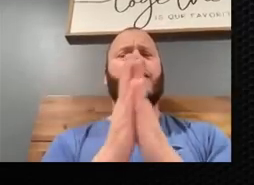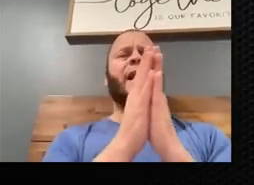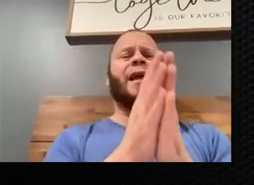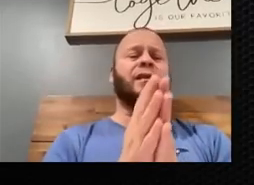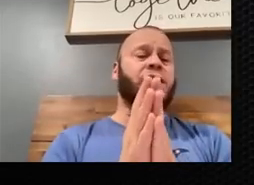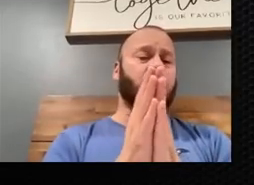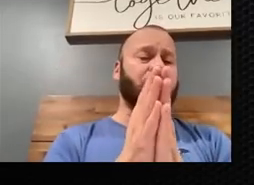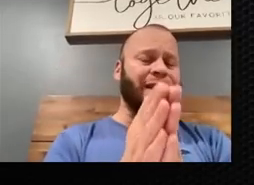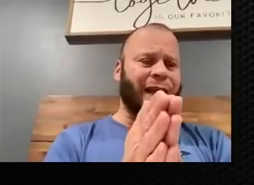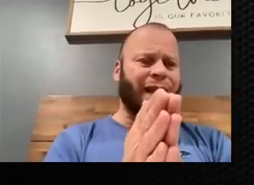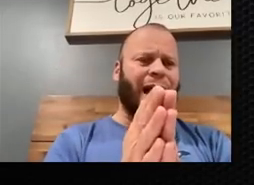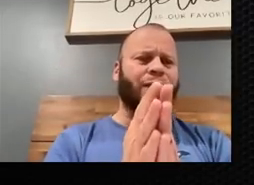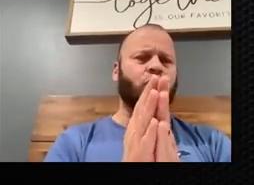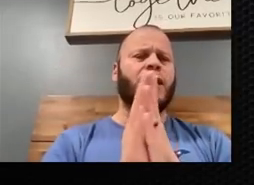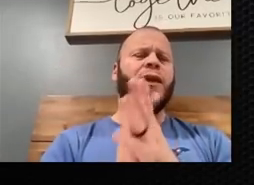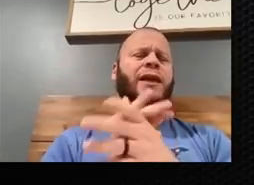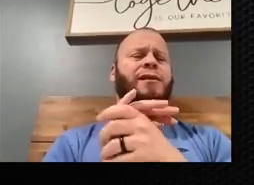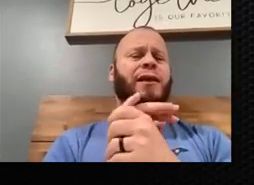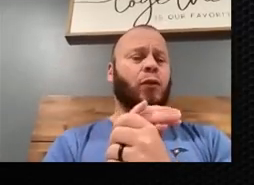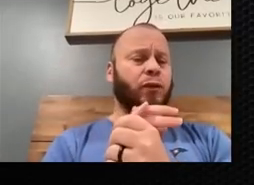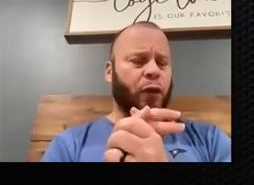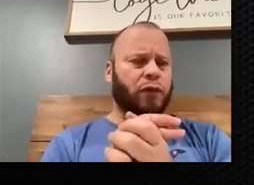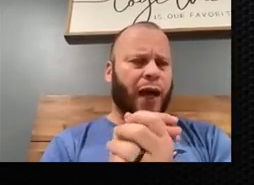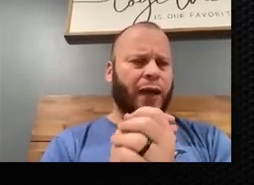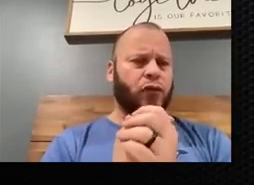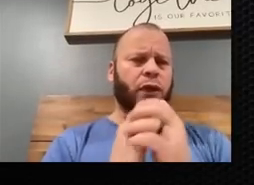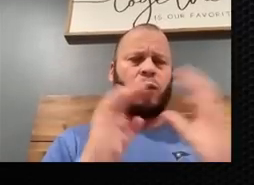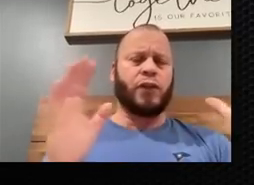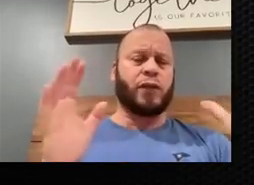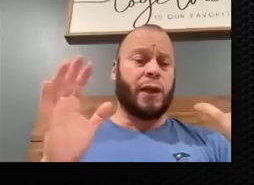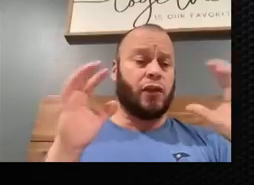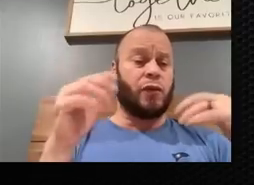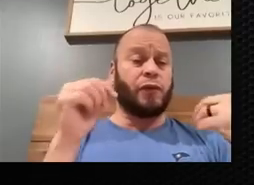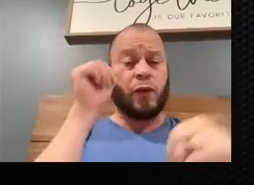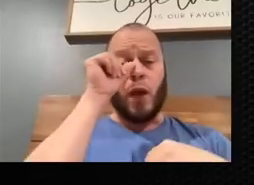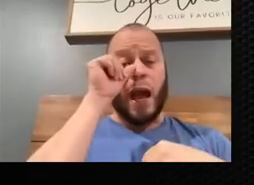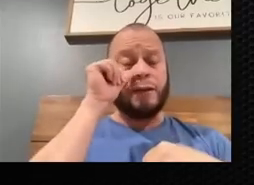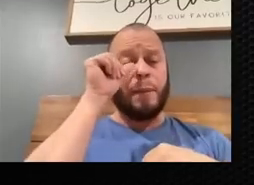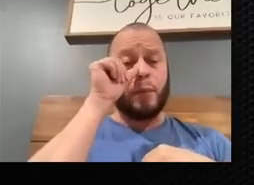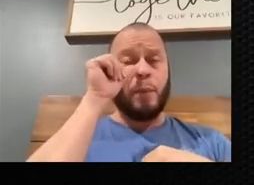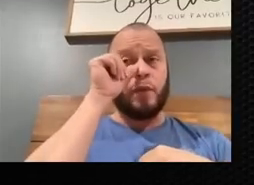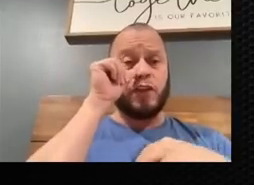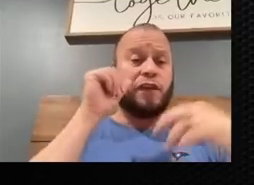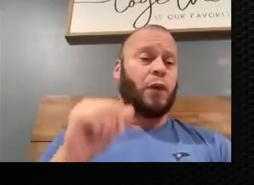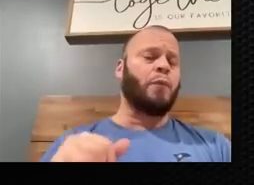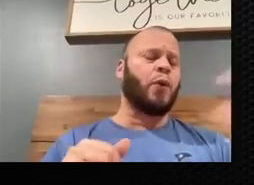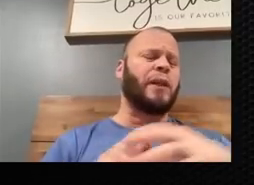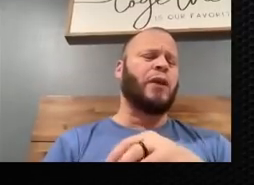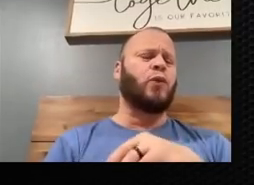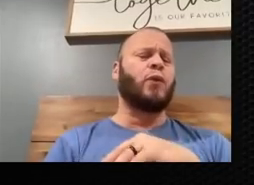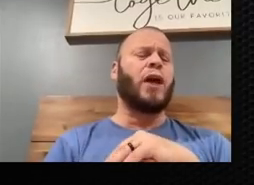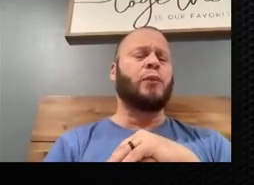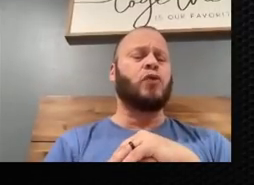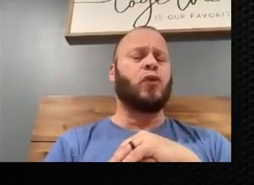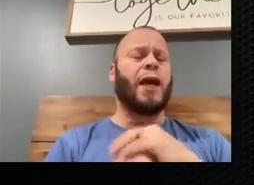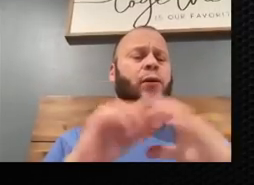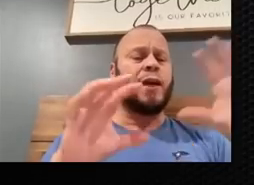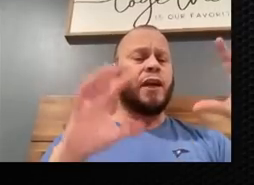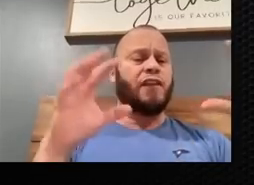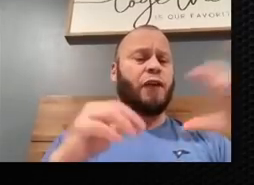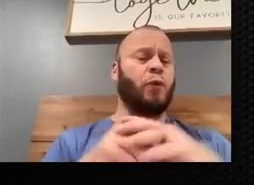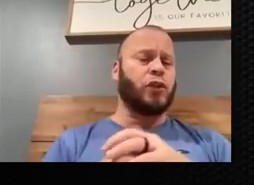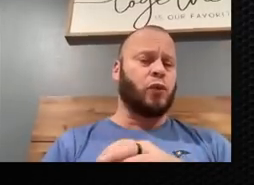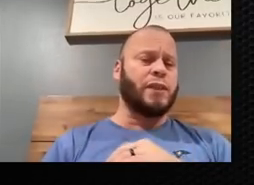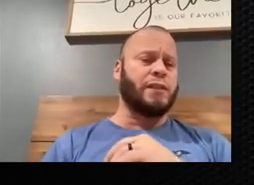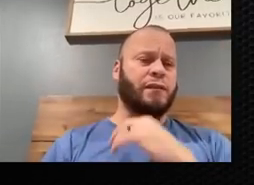eles olhem, eles estão cercados e serão derrotados. É isso que eu vi. Até próprio, a gente vai falar um pouco também do Eduardo Bolsonaro,